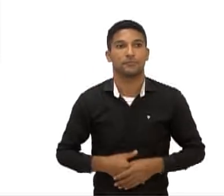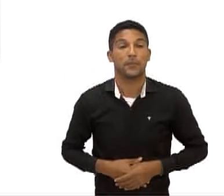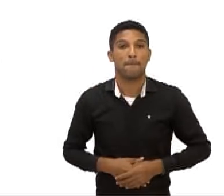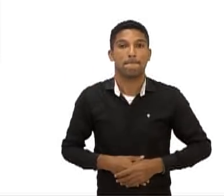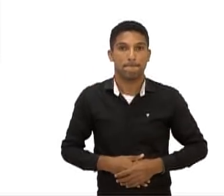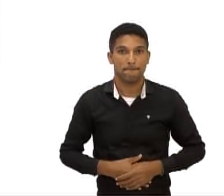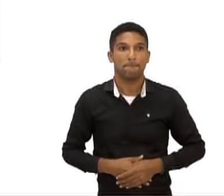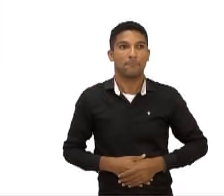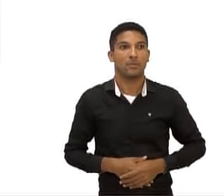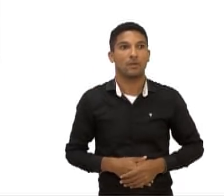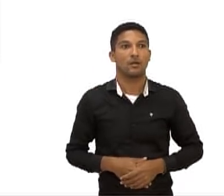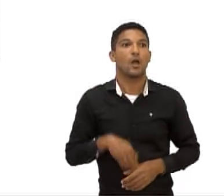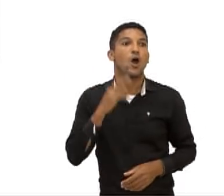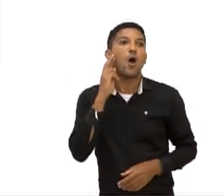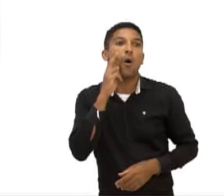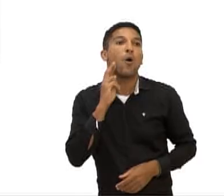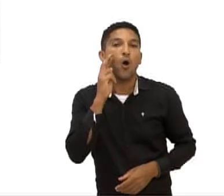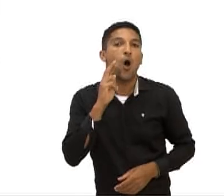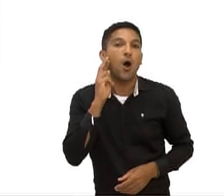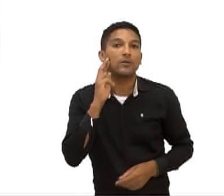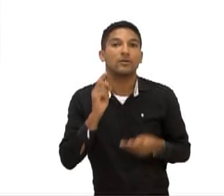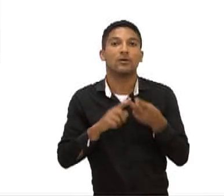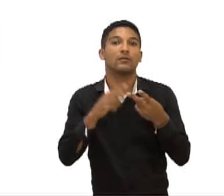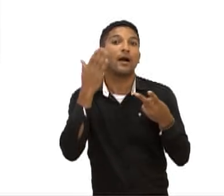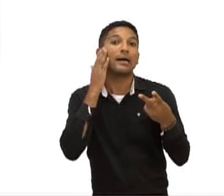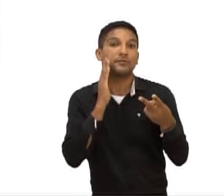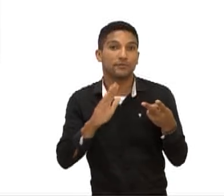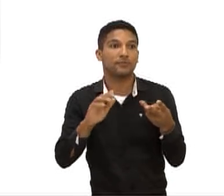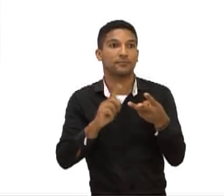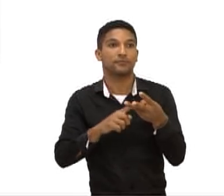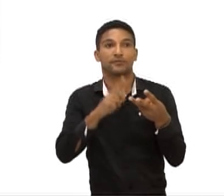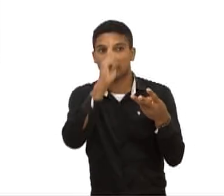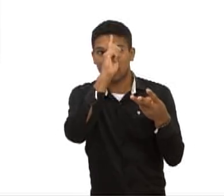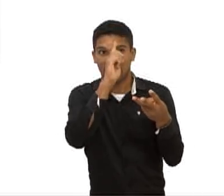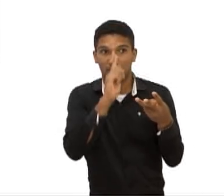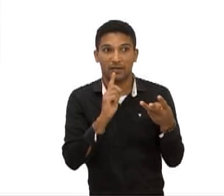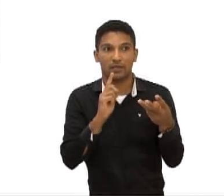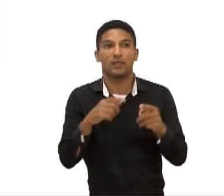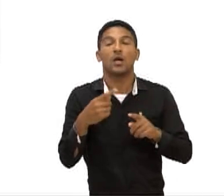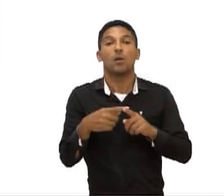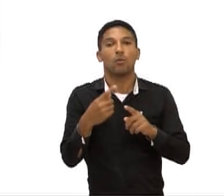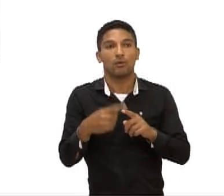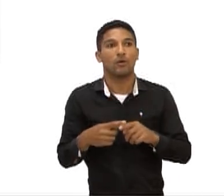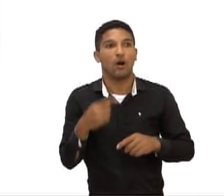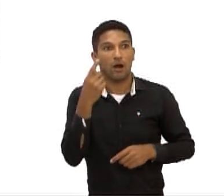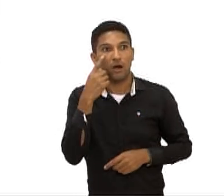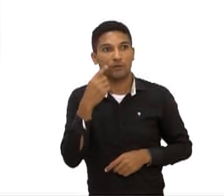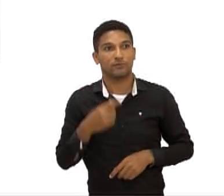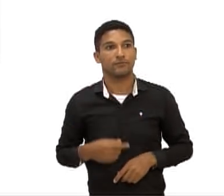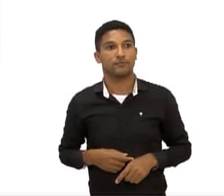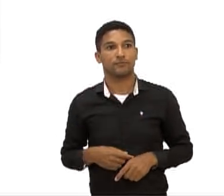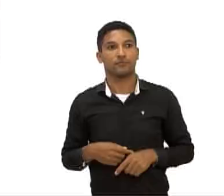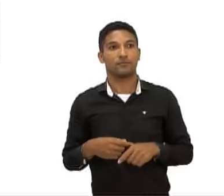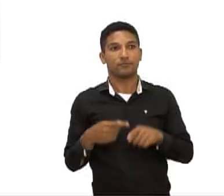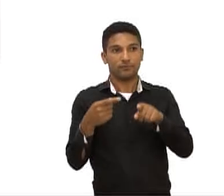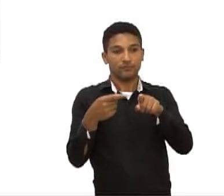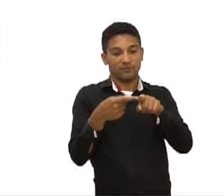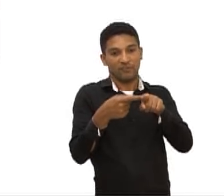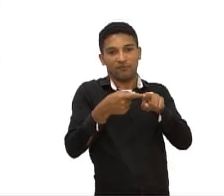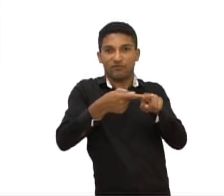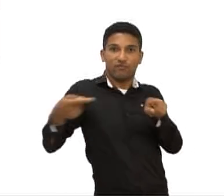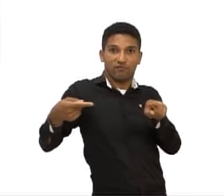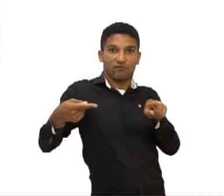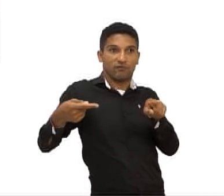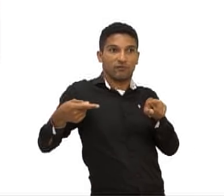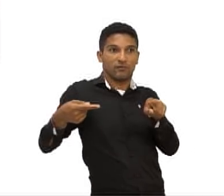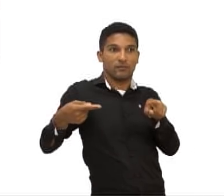bom? Então, a figura rosa, azul e amarela, né? Então, quando são traçadas as retas de suportes, elas não ficam divididas